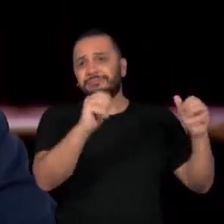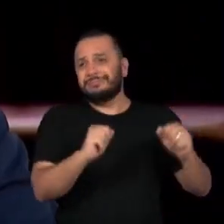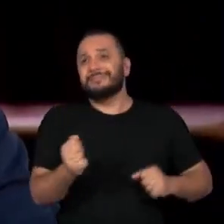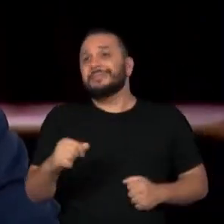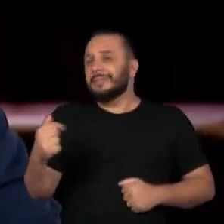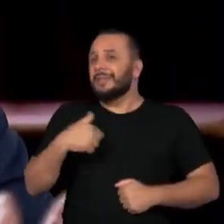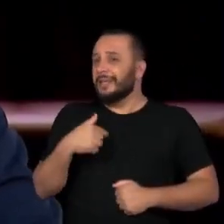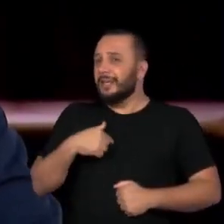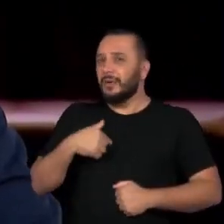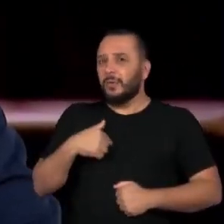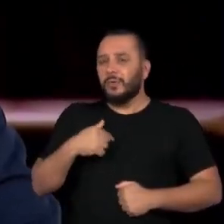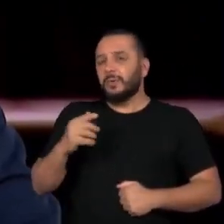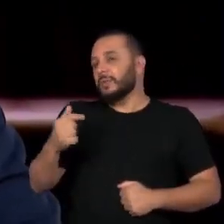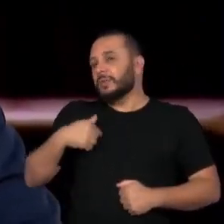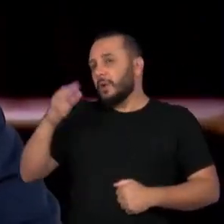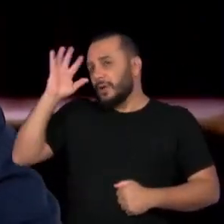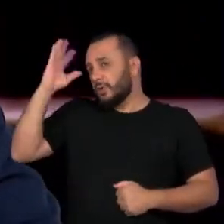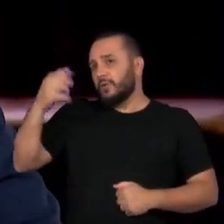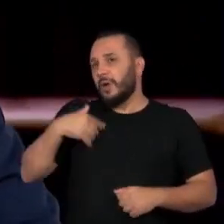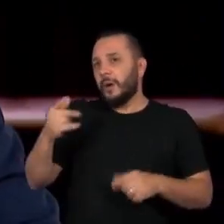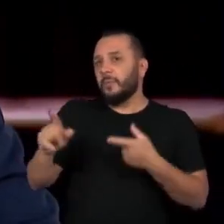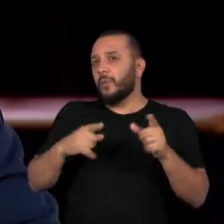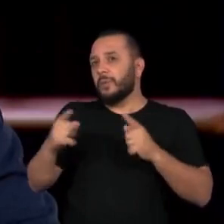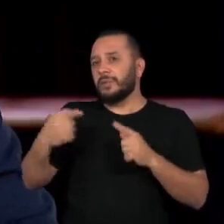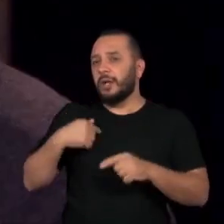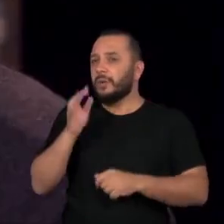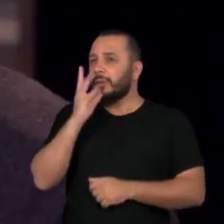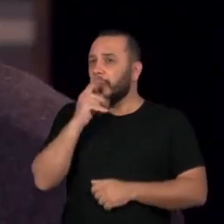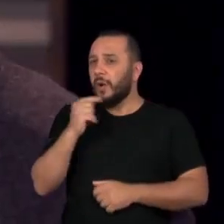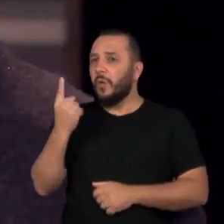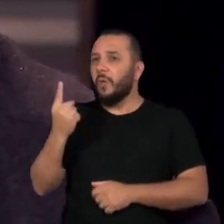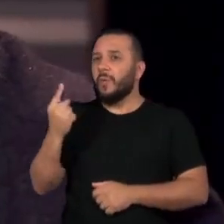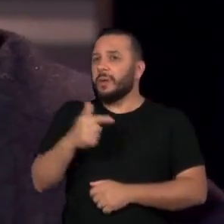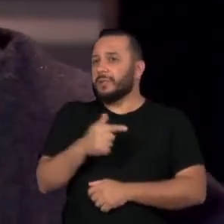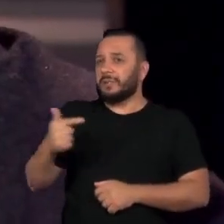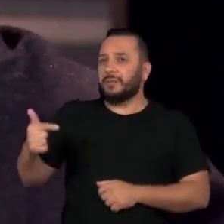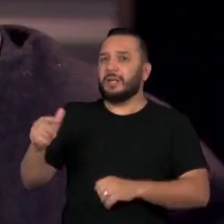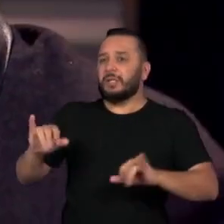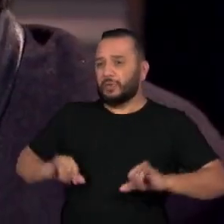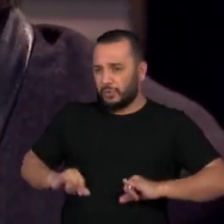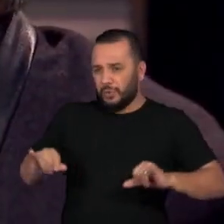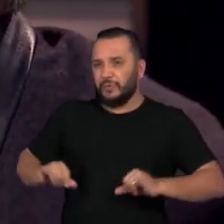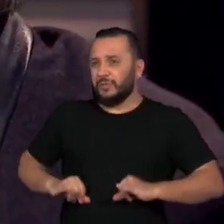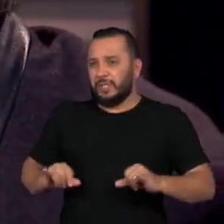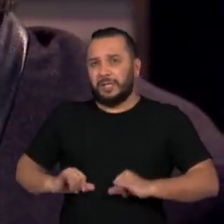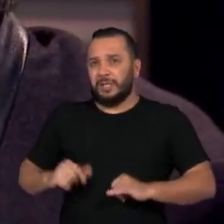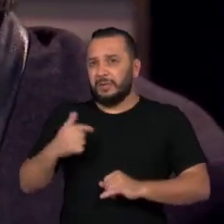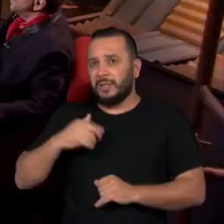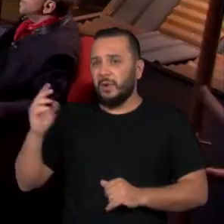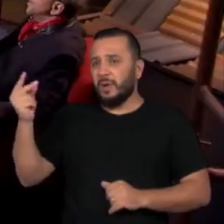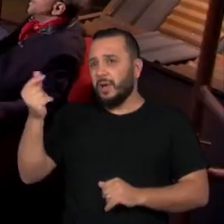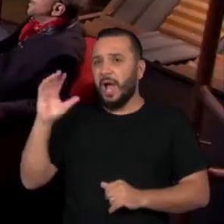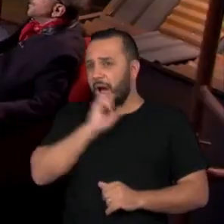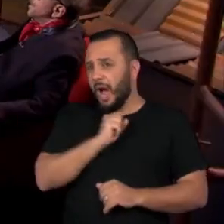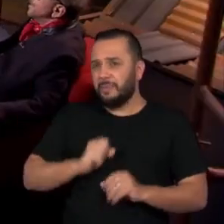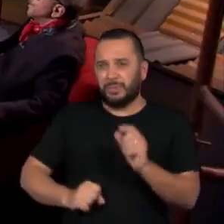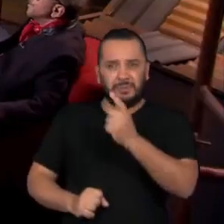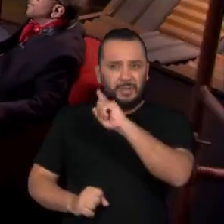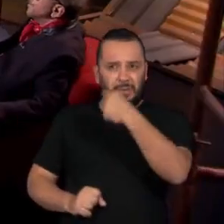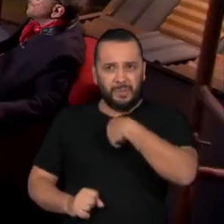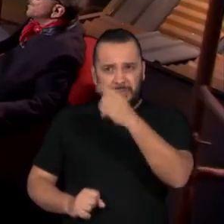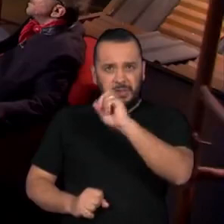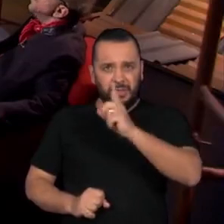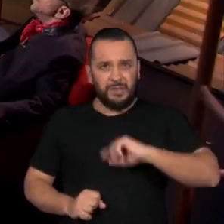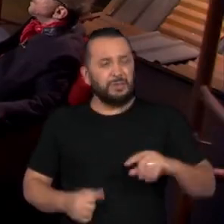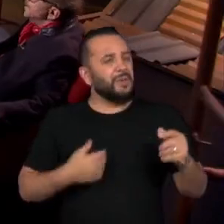no seu programa se eu resolver fazer uma música eu vou passar uma semana sofrendo eu não faço nada com facilidade Então essas coisas que